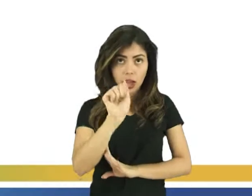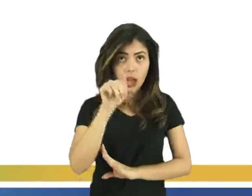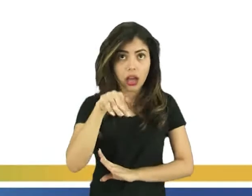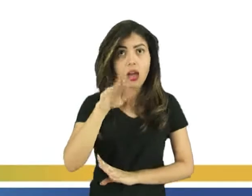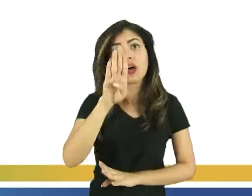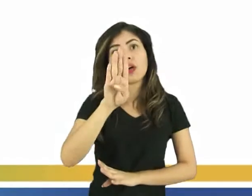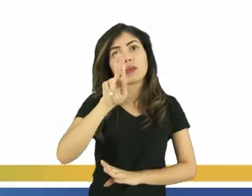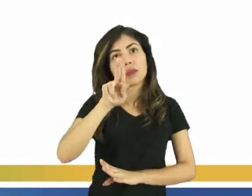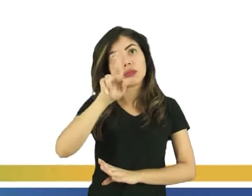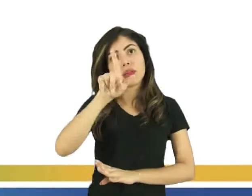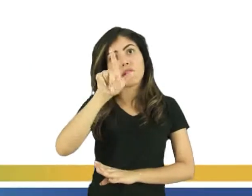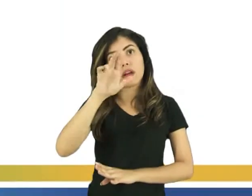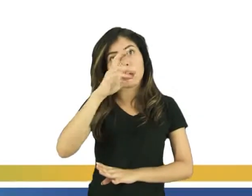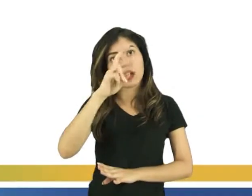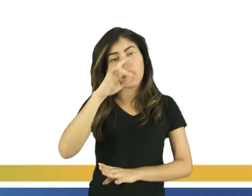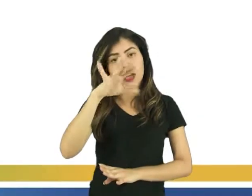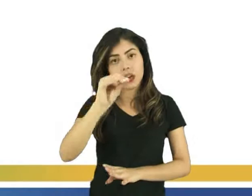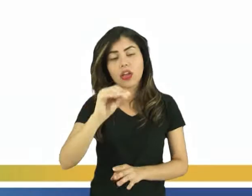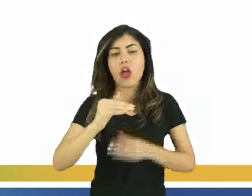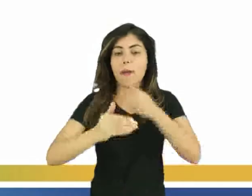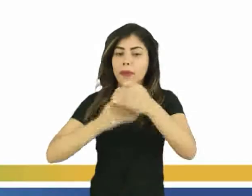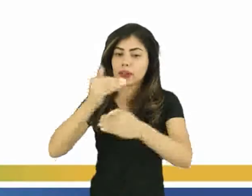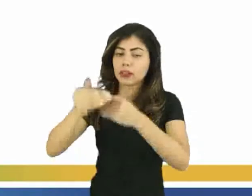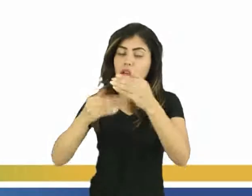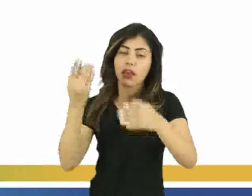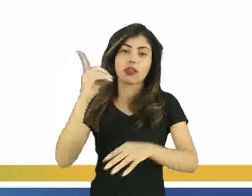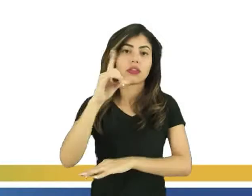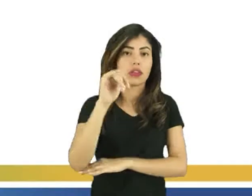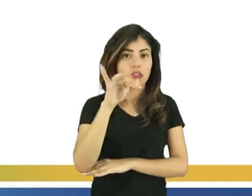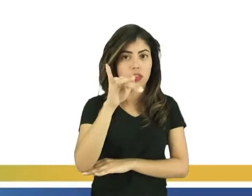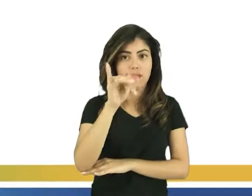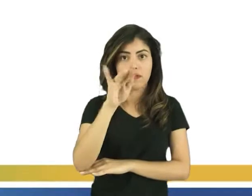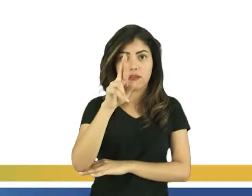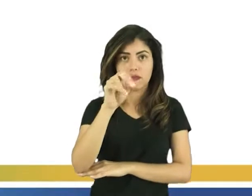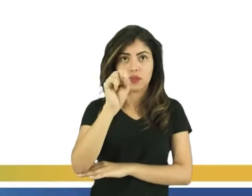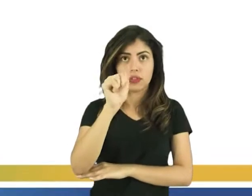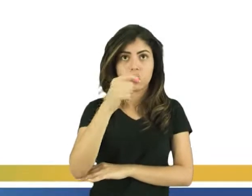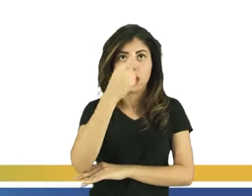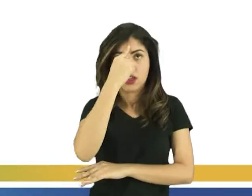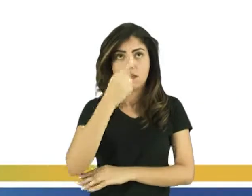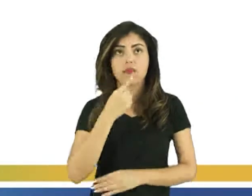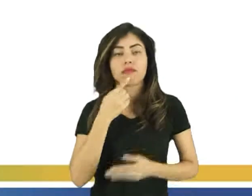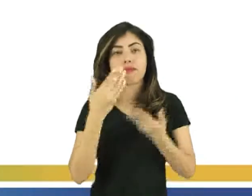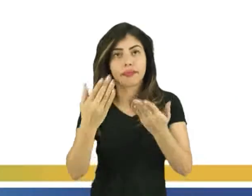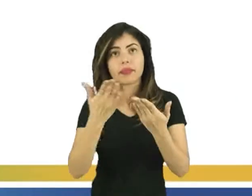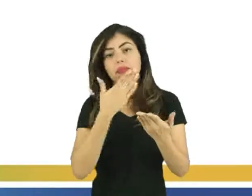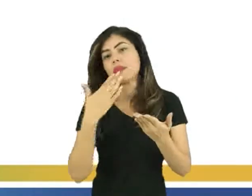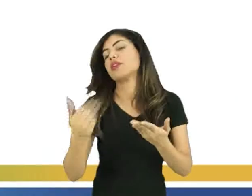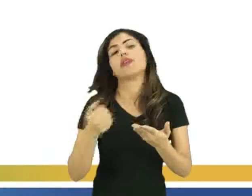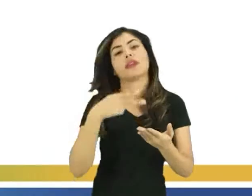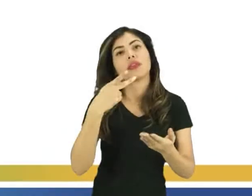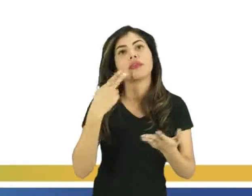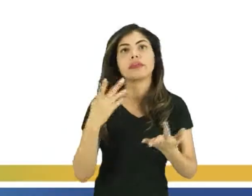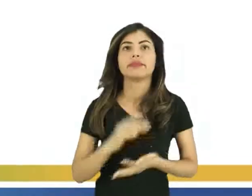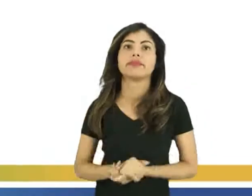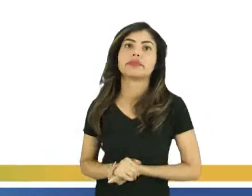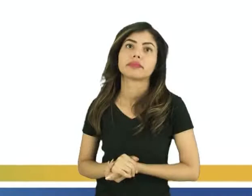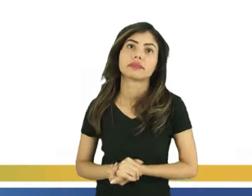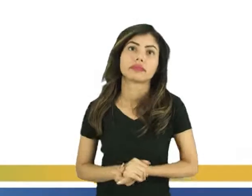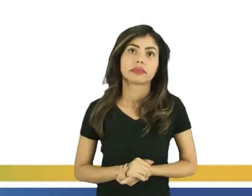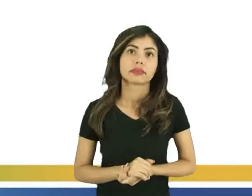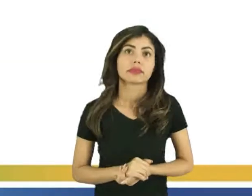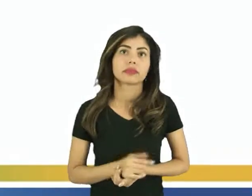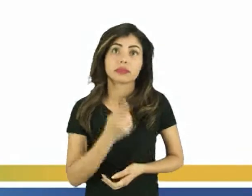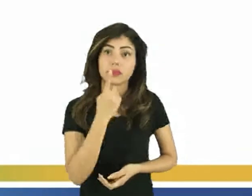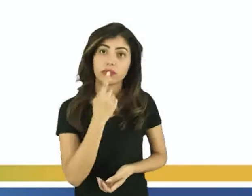respiração através do processo de difusão, que nessa imagem vocês conseguem observar um pouco melhor do que eu estou falando. Bem próximo à